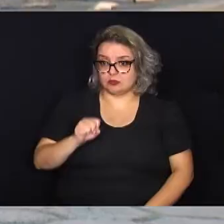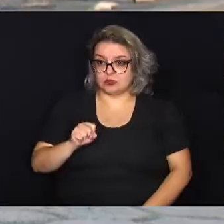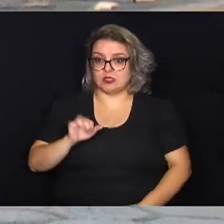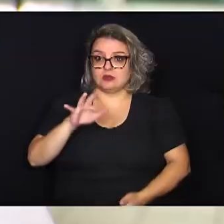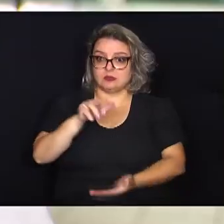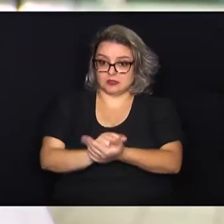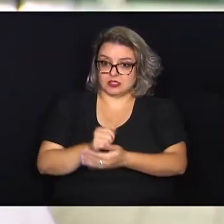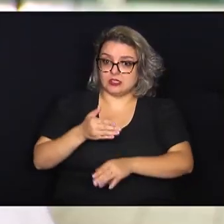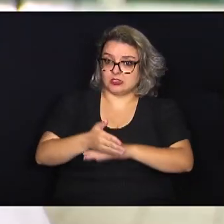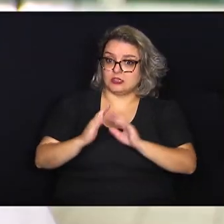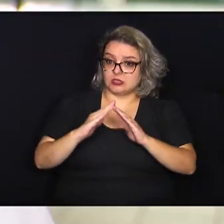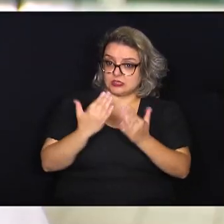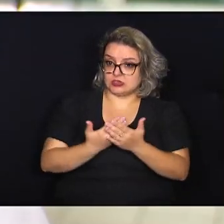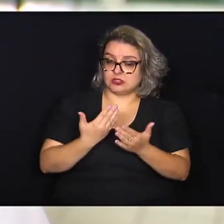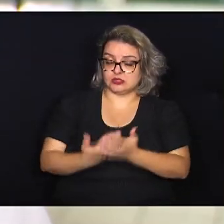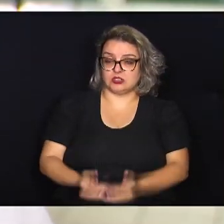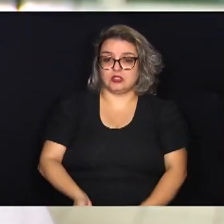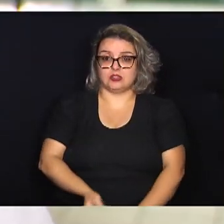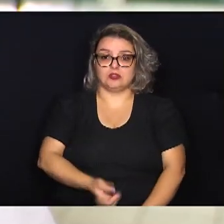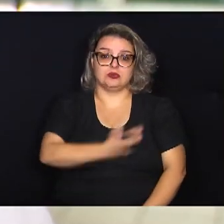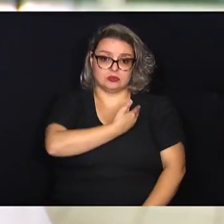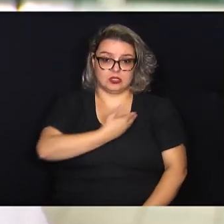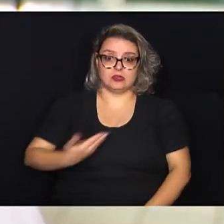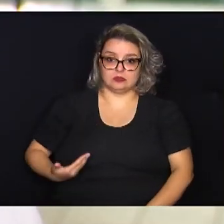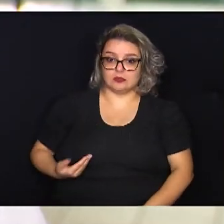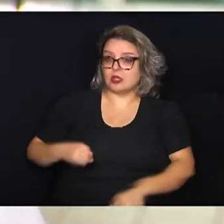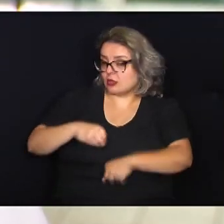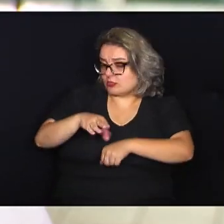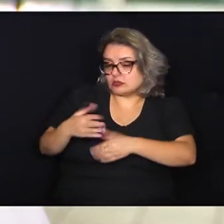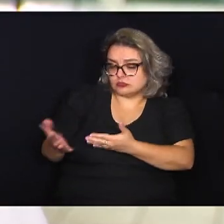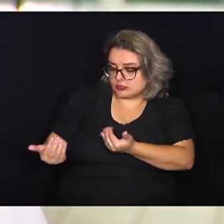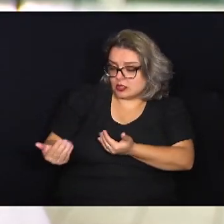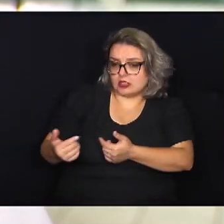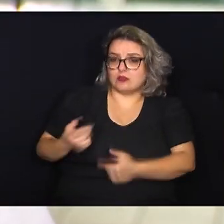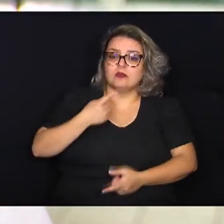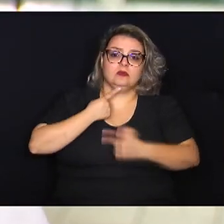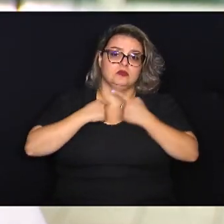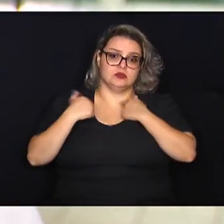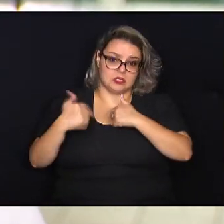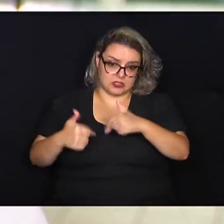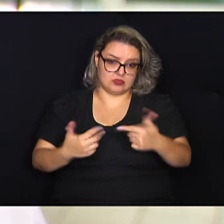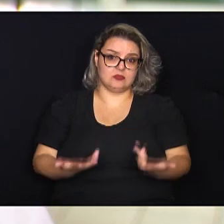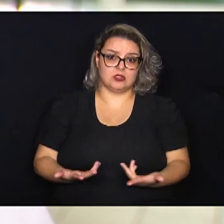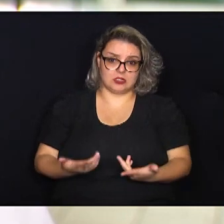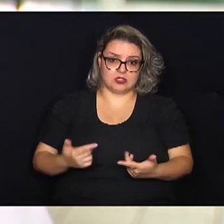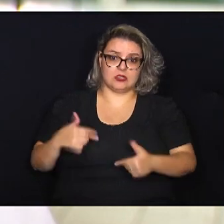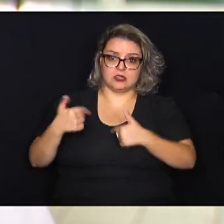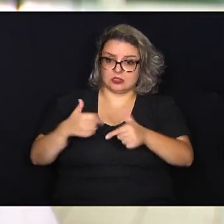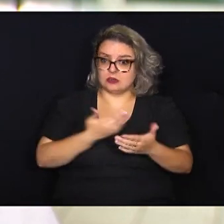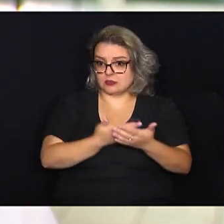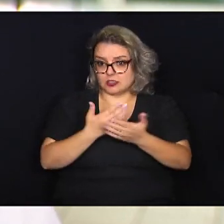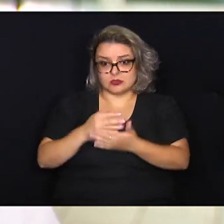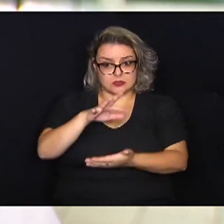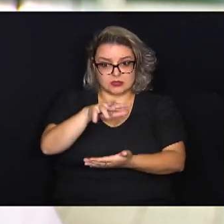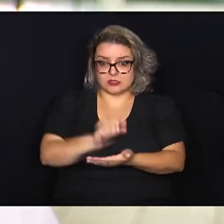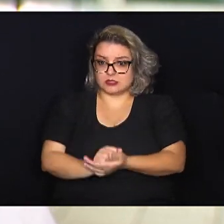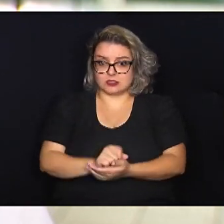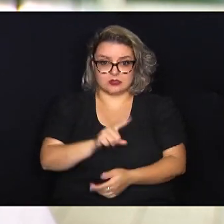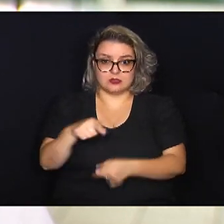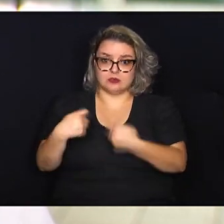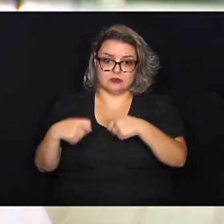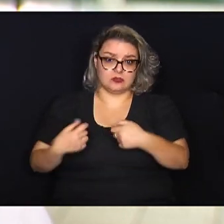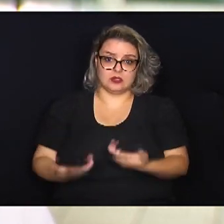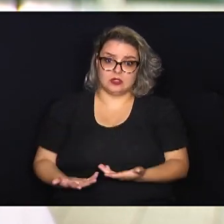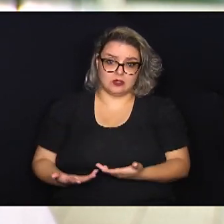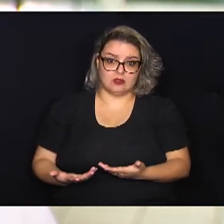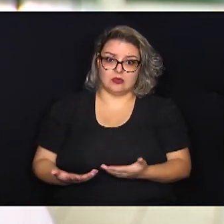escolas públicas. Eu indico a todos os jovens que tenham uma vontade de trabalhar e estudar, se inscrever, porque você não precisa